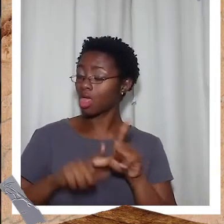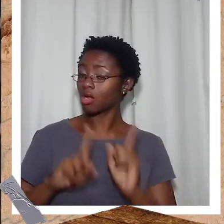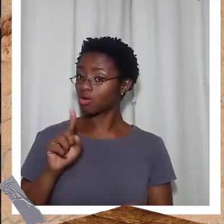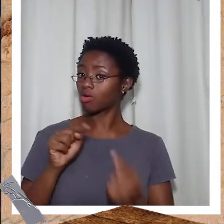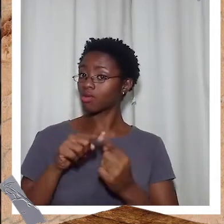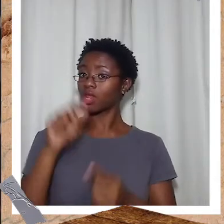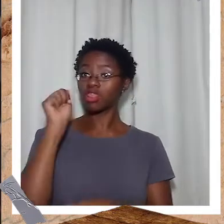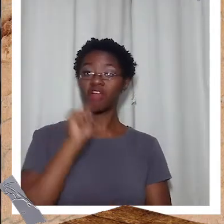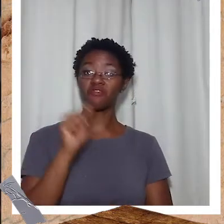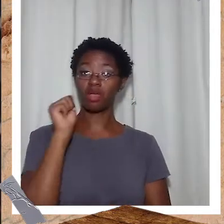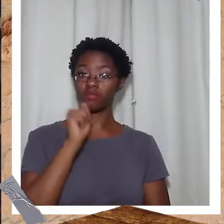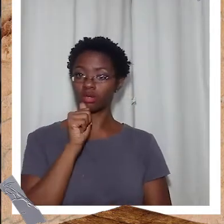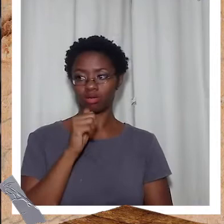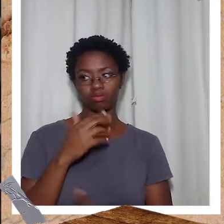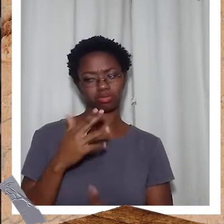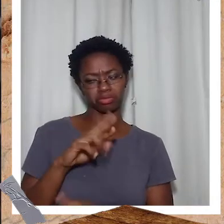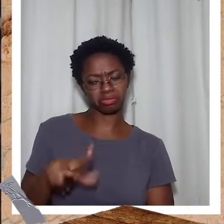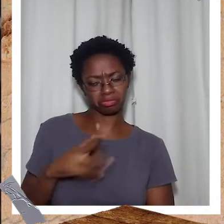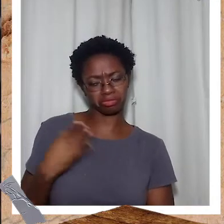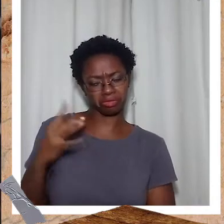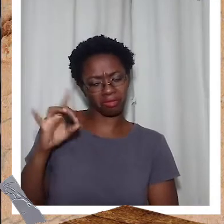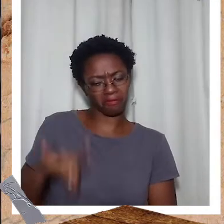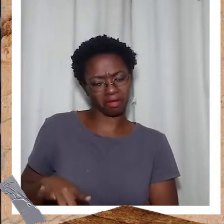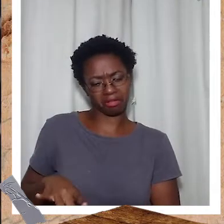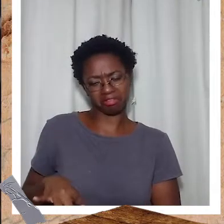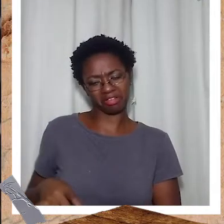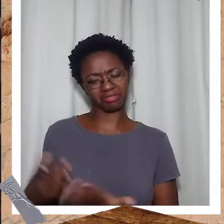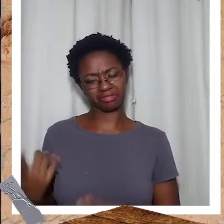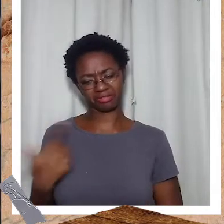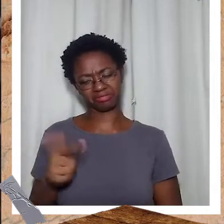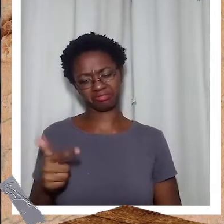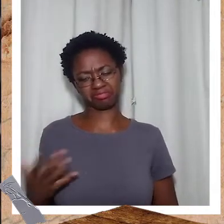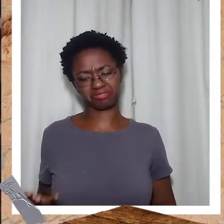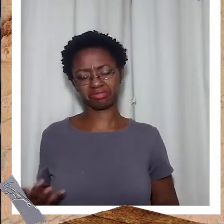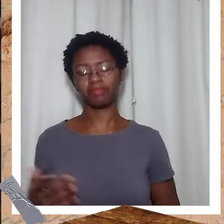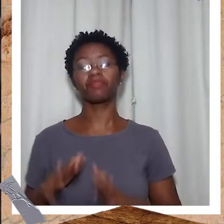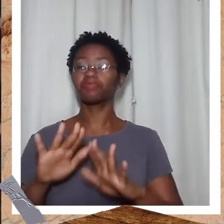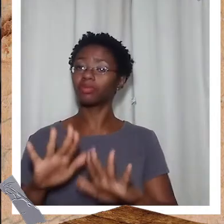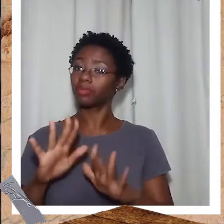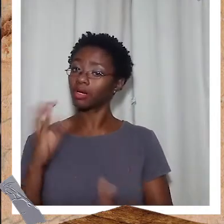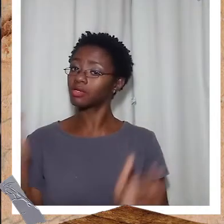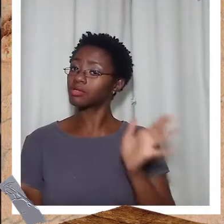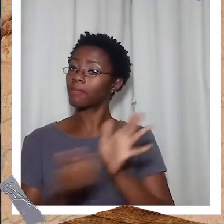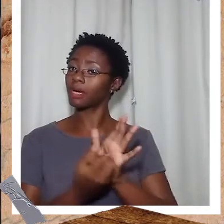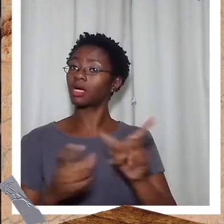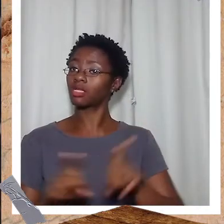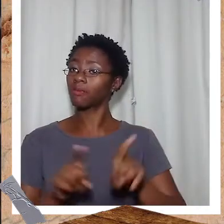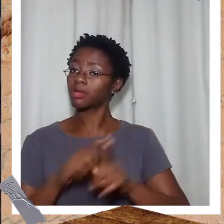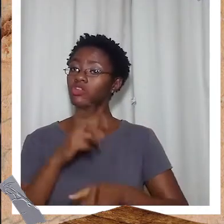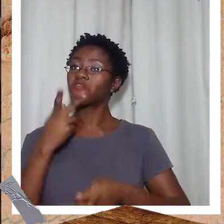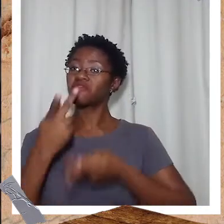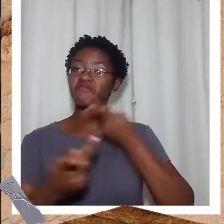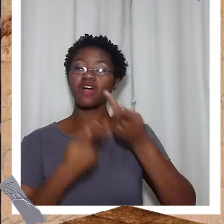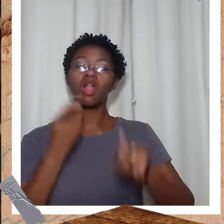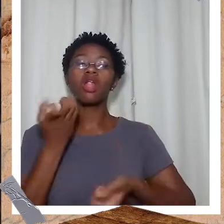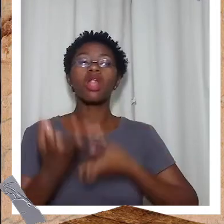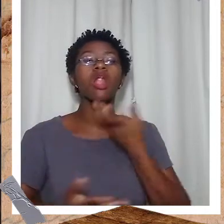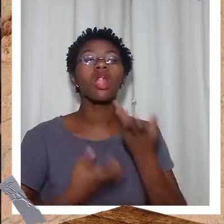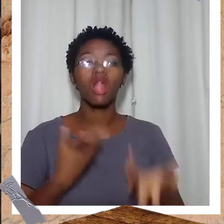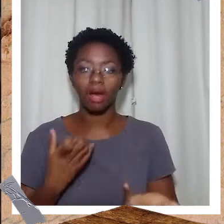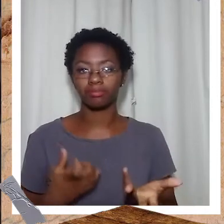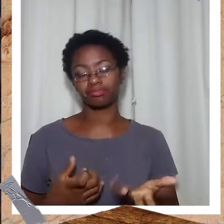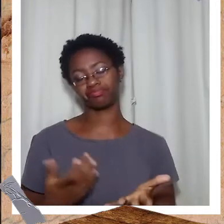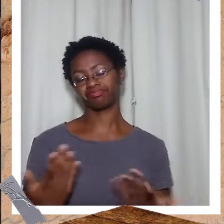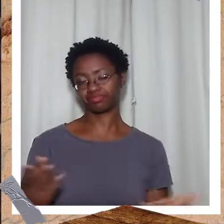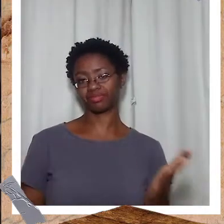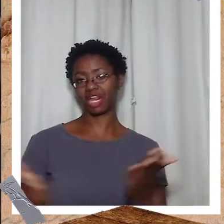literatura feminina, que isso não existe, né, ela também sempre foi marcada pela confissão, né, desde as